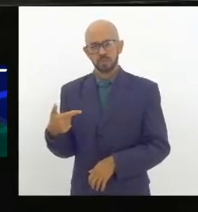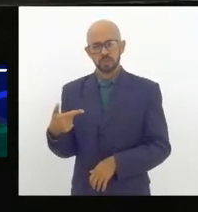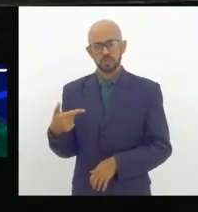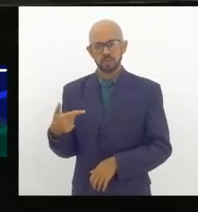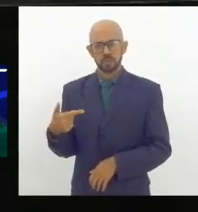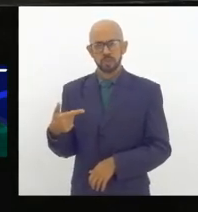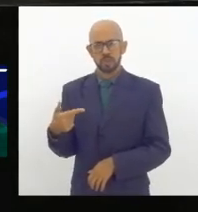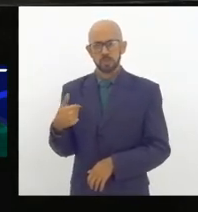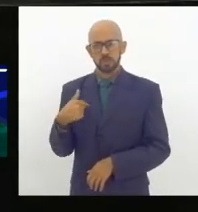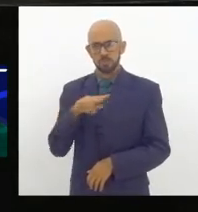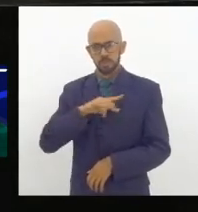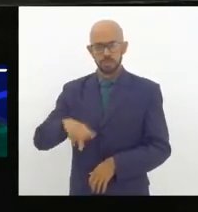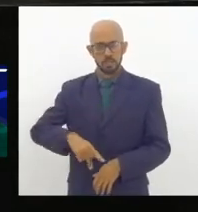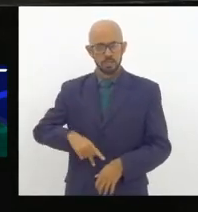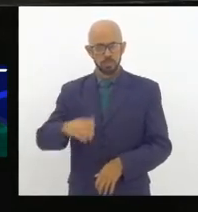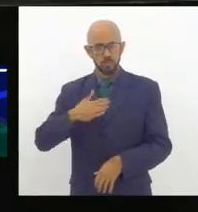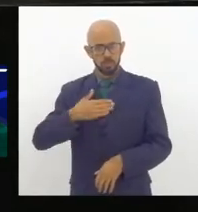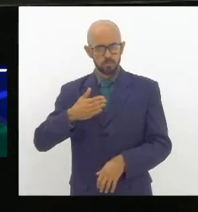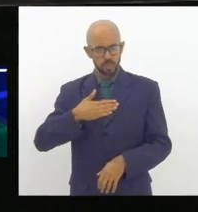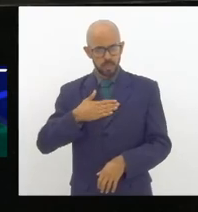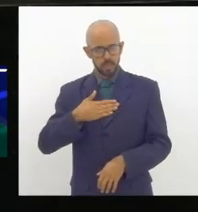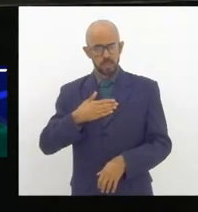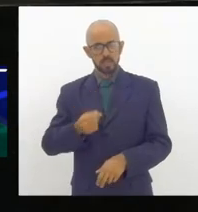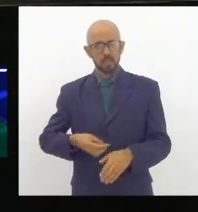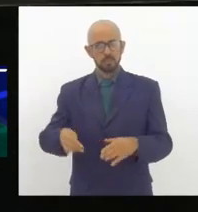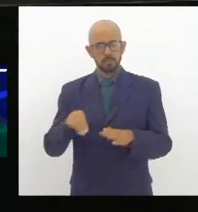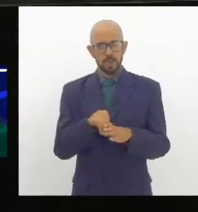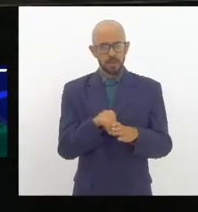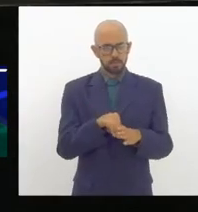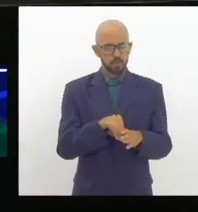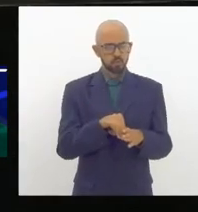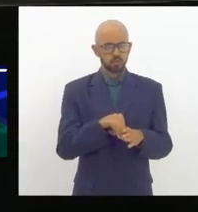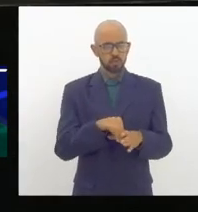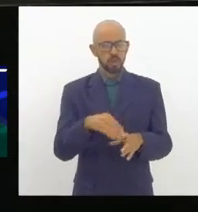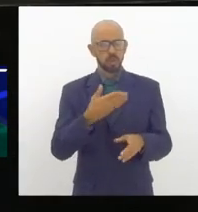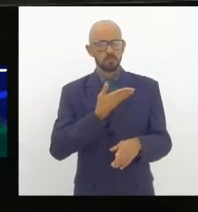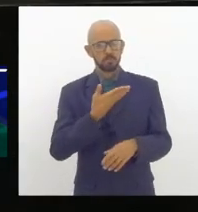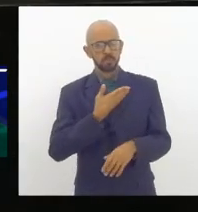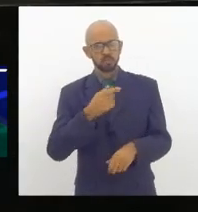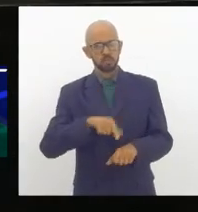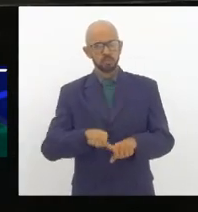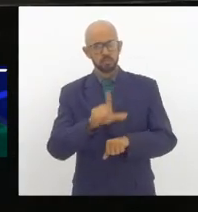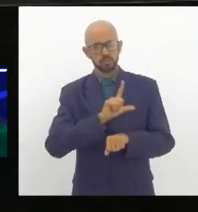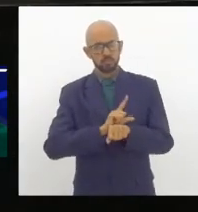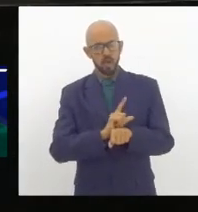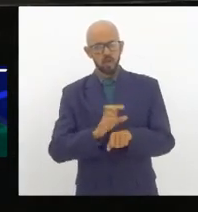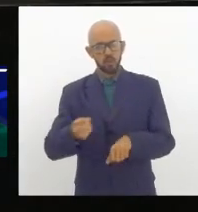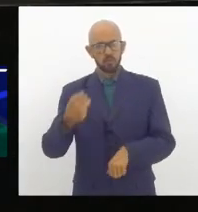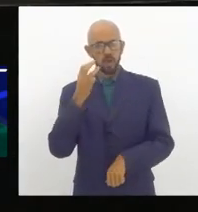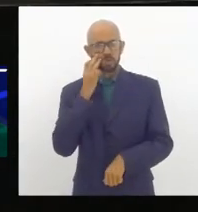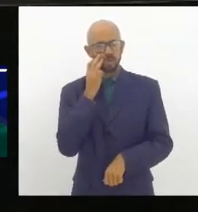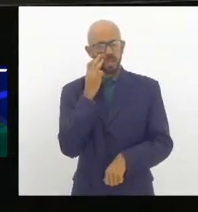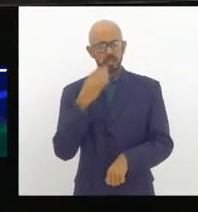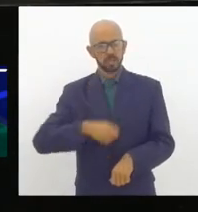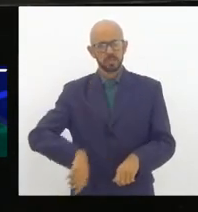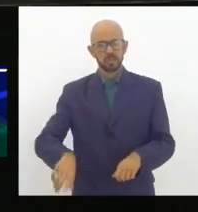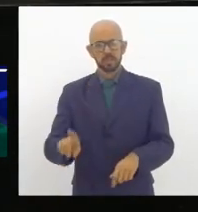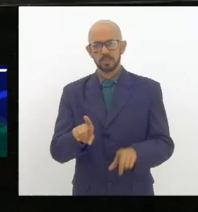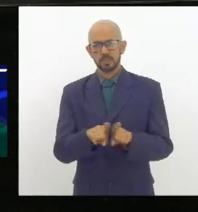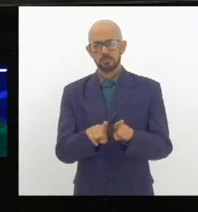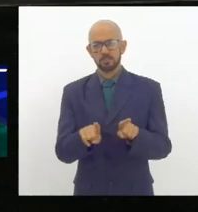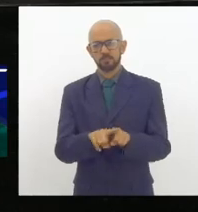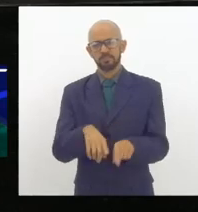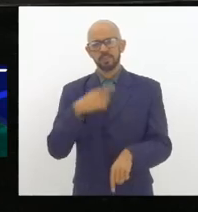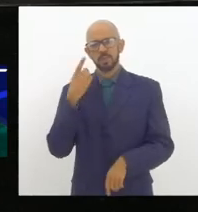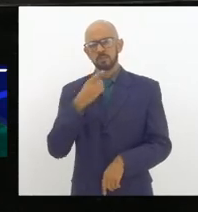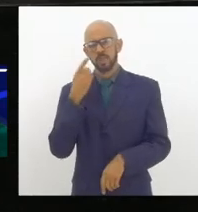mas também por valorosos companheiros como Deputado Luiz Paulo Deputado Walter Carneiro deputada